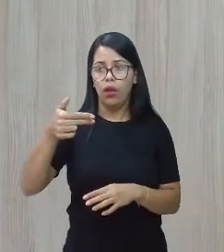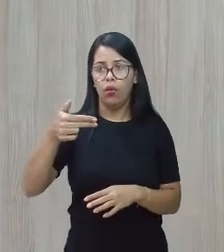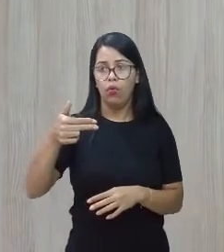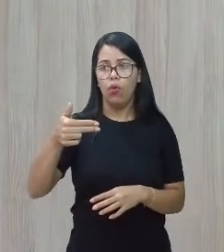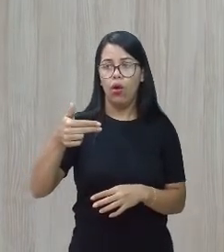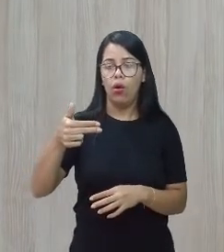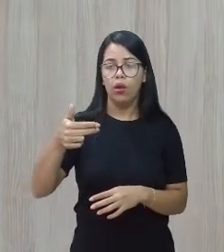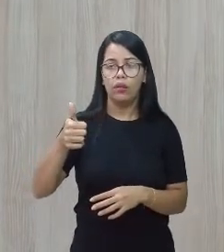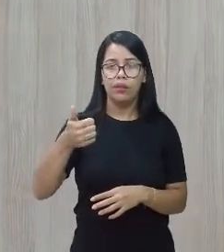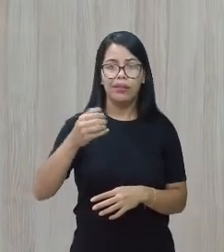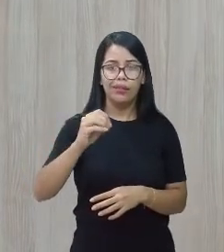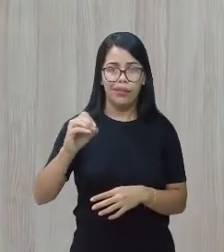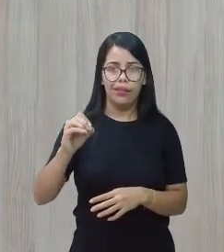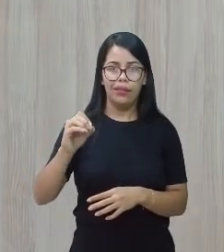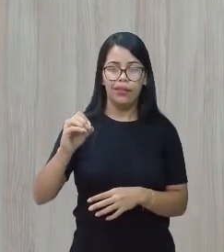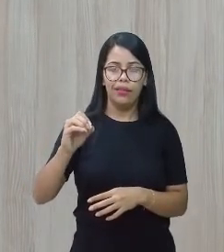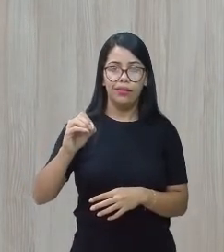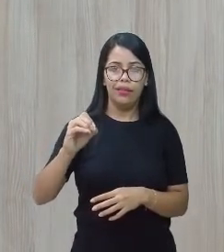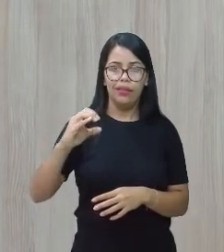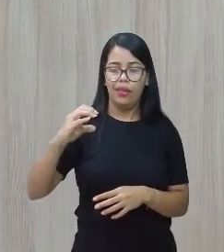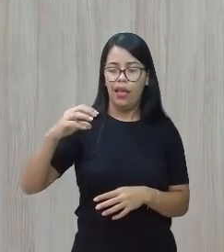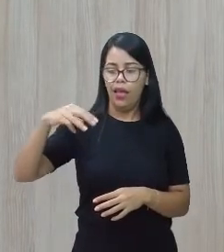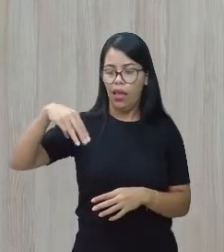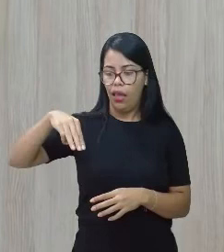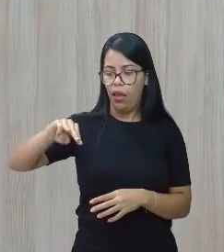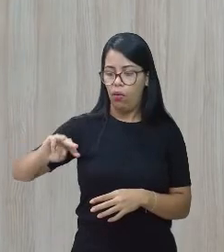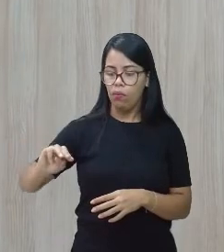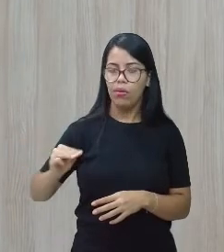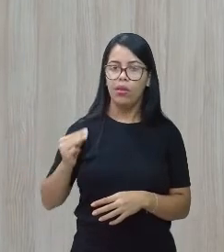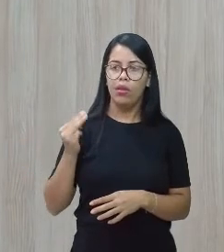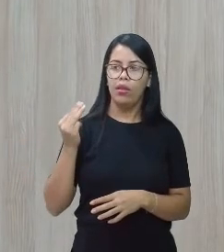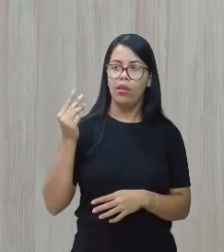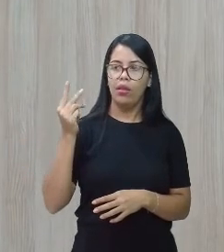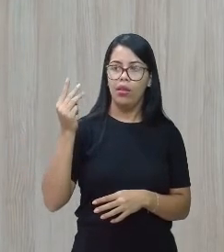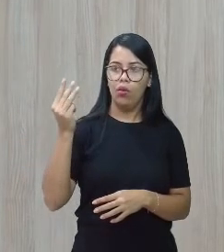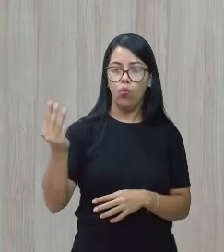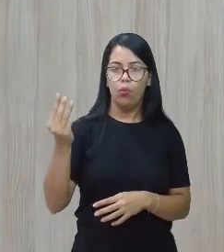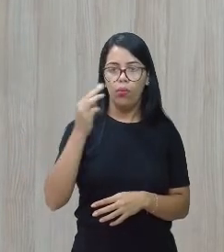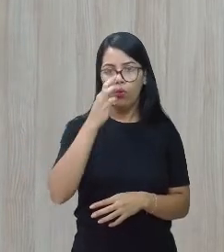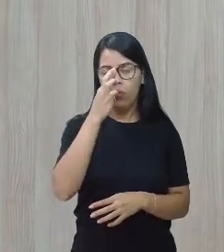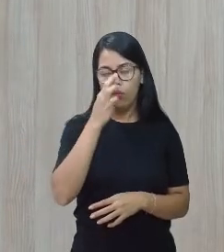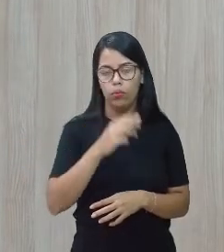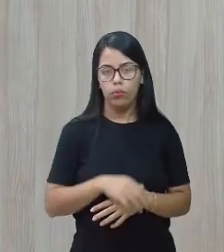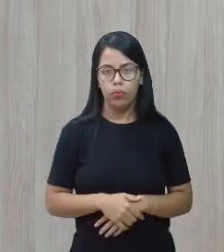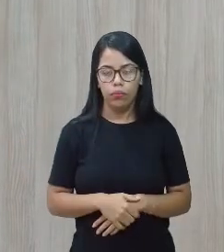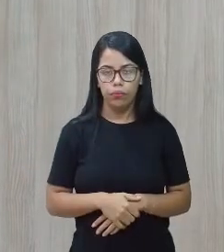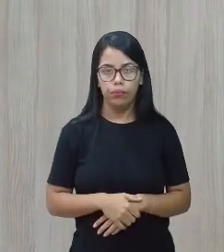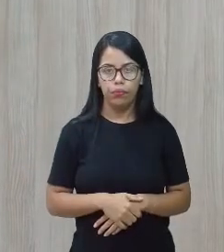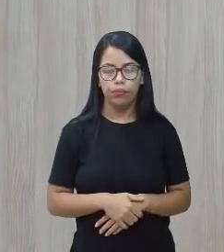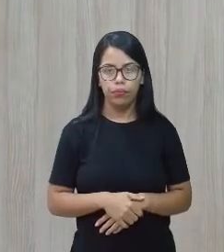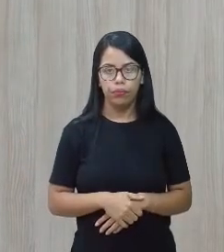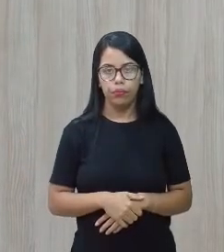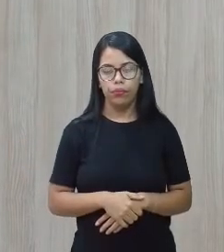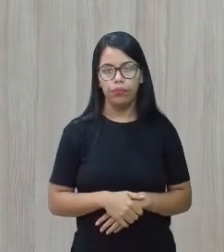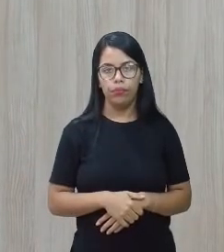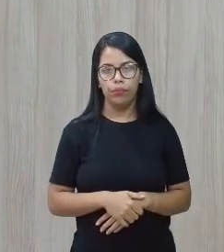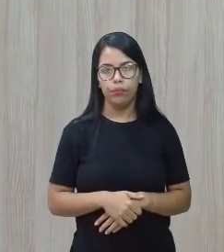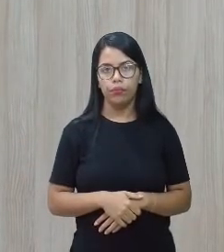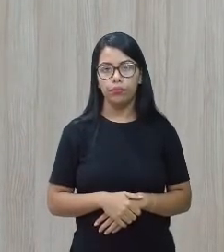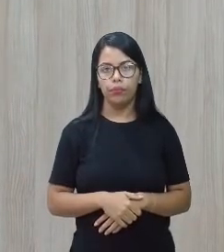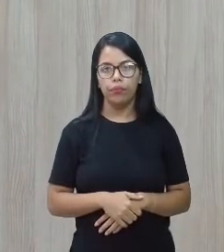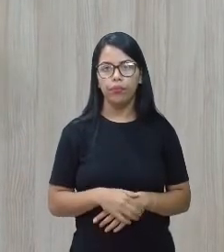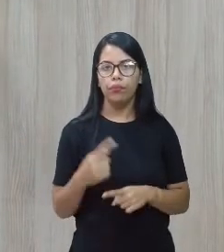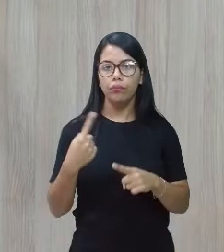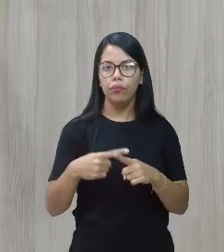8 é igual a 100. E lembra das unidades de medida novamente, né? 100 centímetros cúbicos,